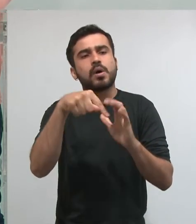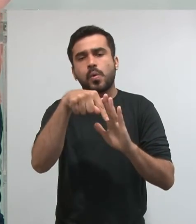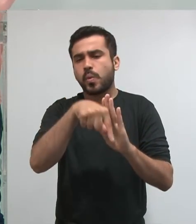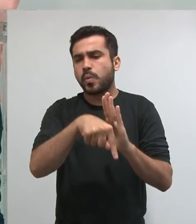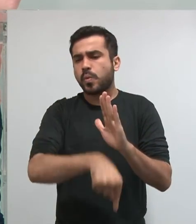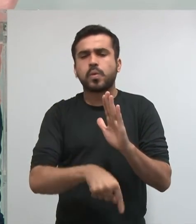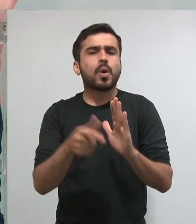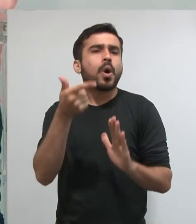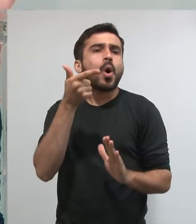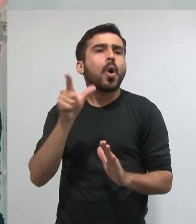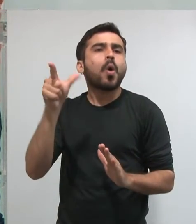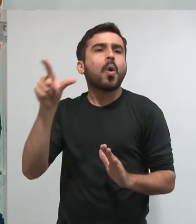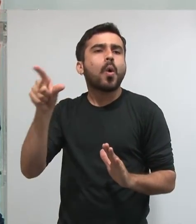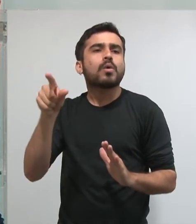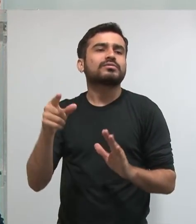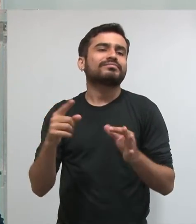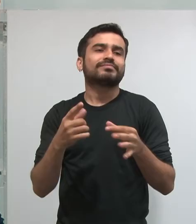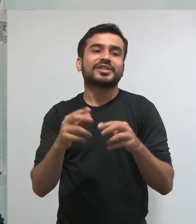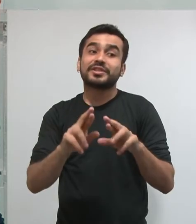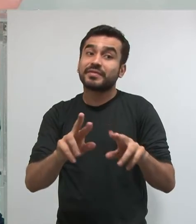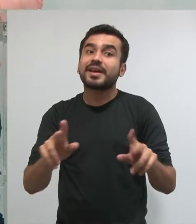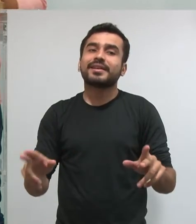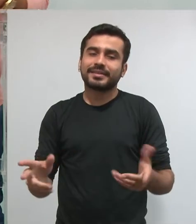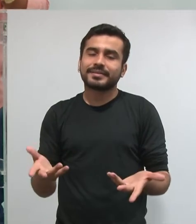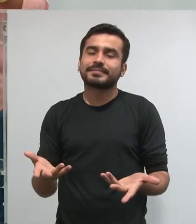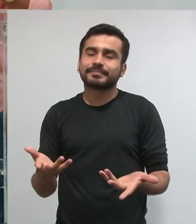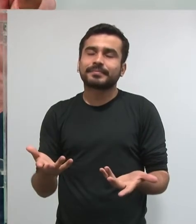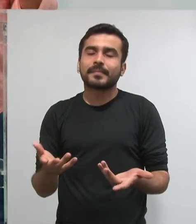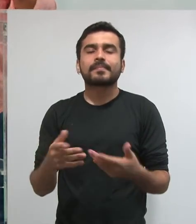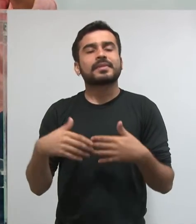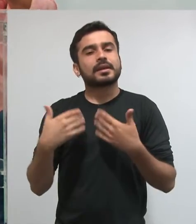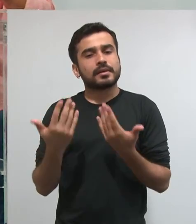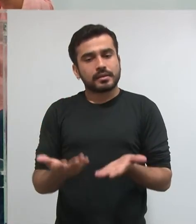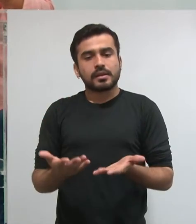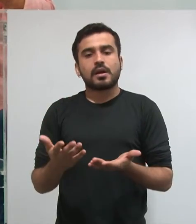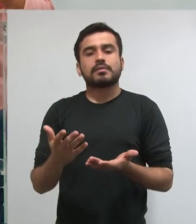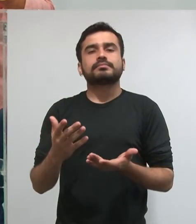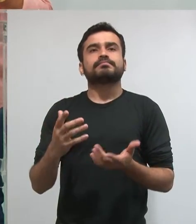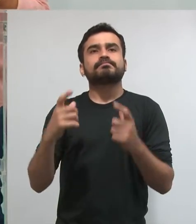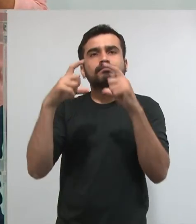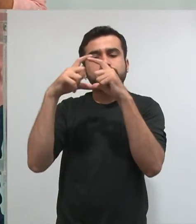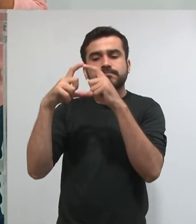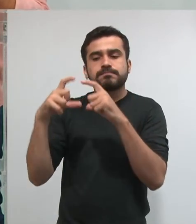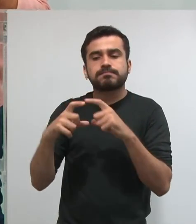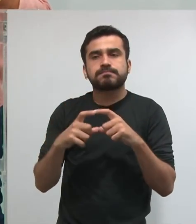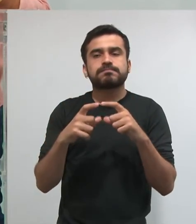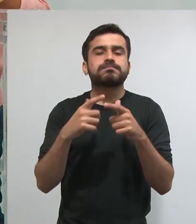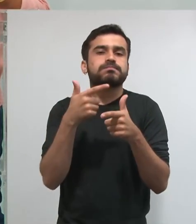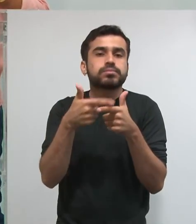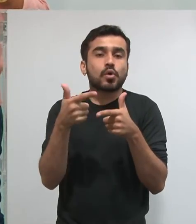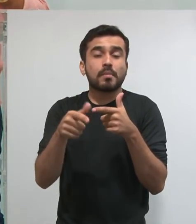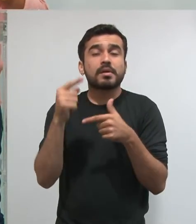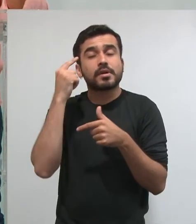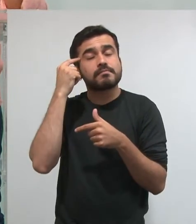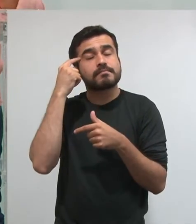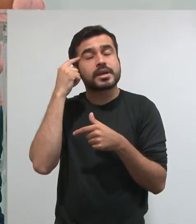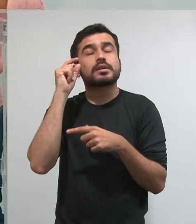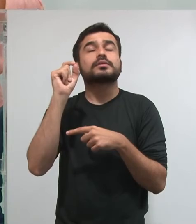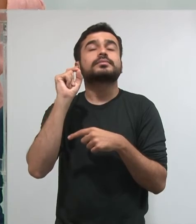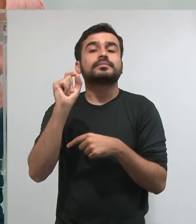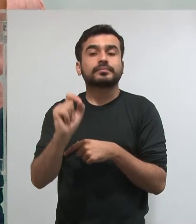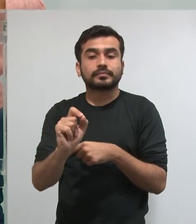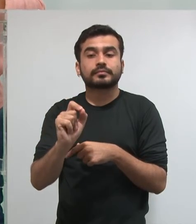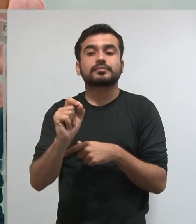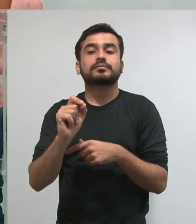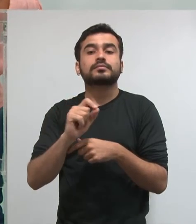infinitas outras ações que estão diferentes daquela dali. Então, essa árvore de problemas, esse momento 1 explicativo, ele visa isso, ele visa